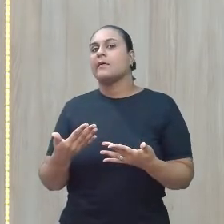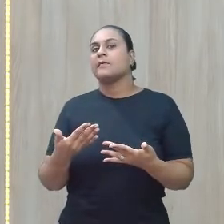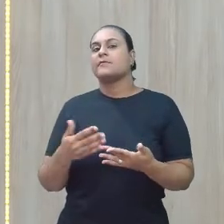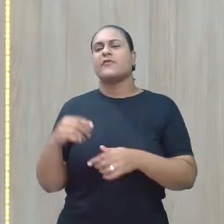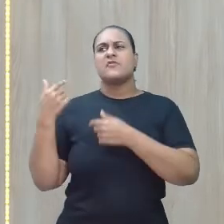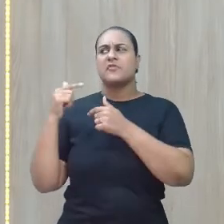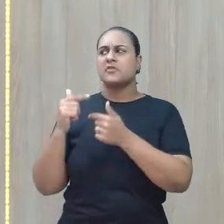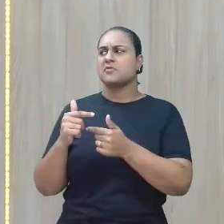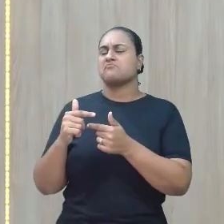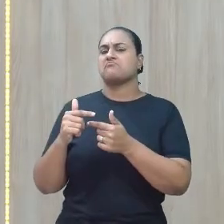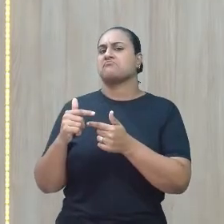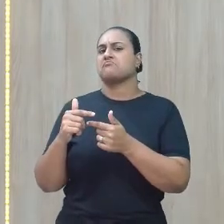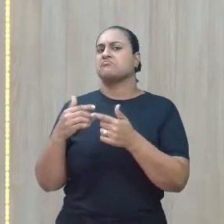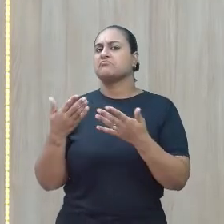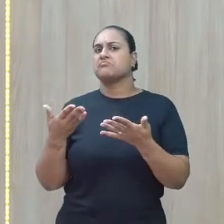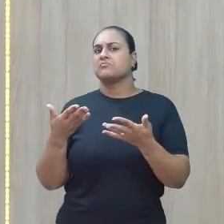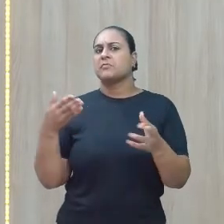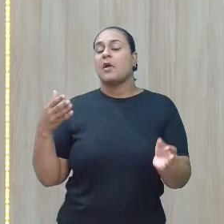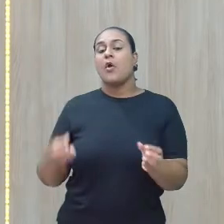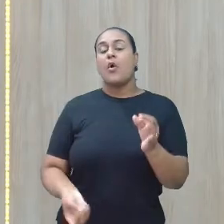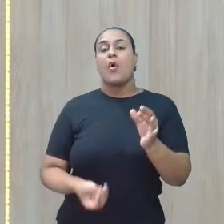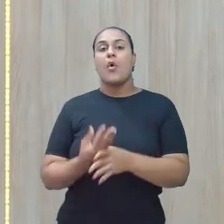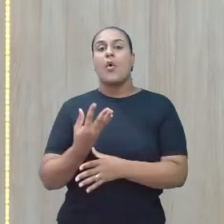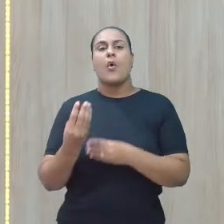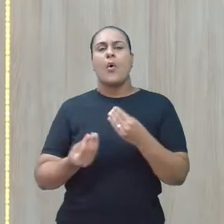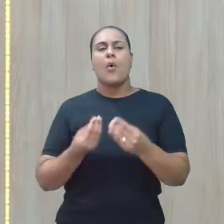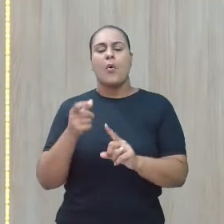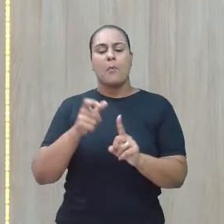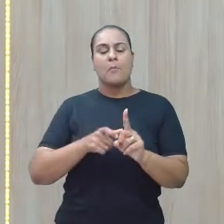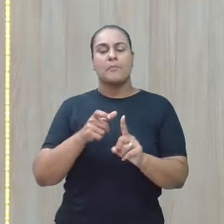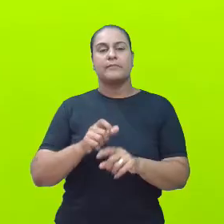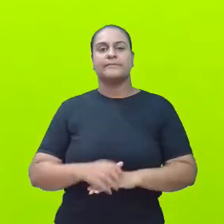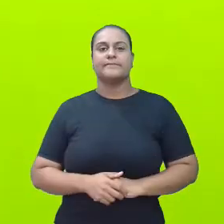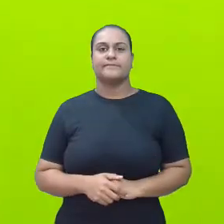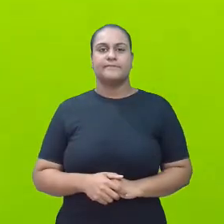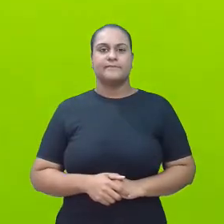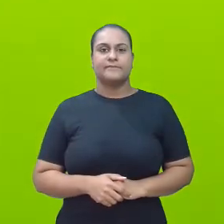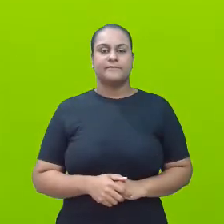sobre raiz, né? Como é que você constrói seus personagens?